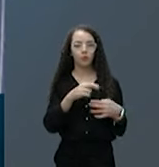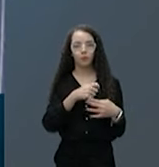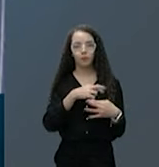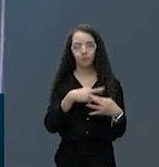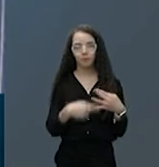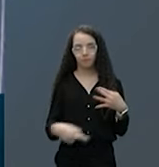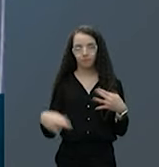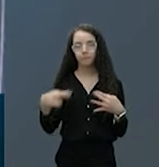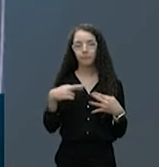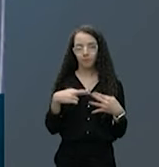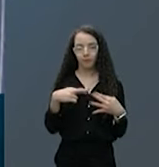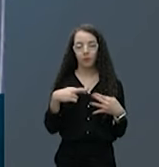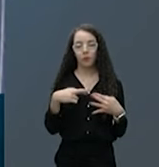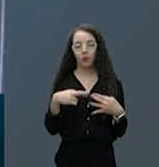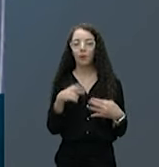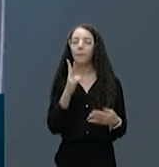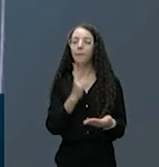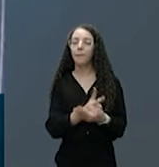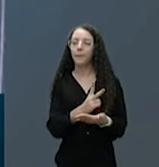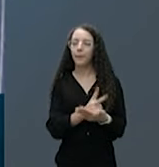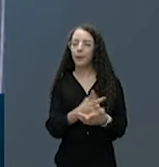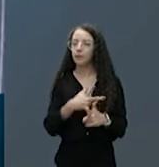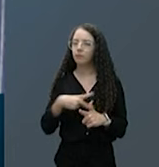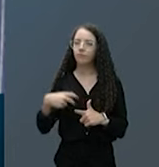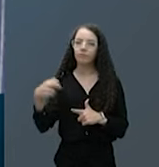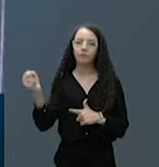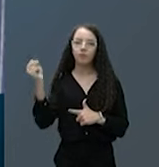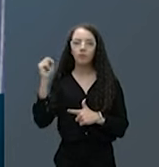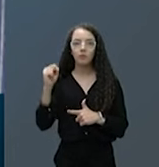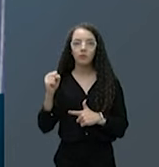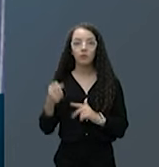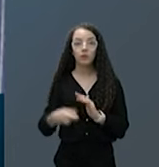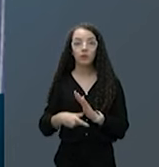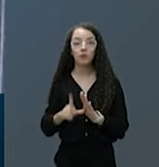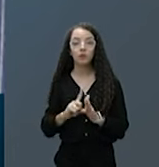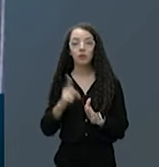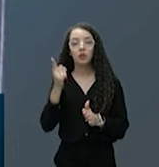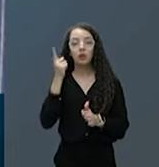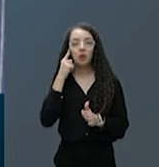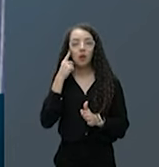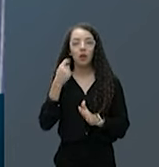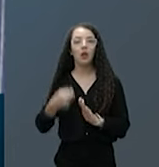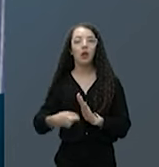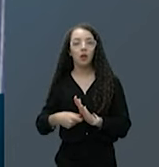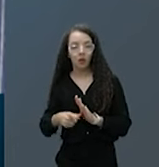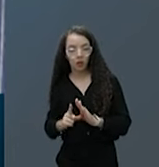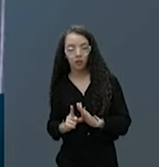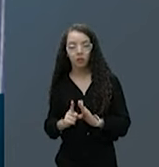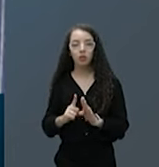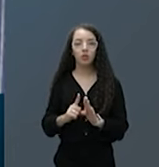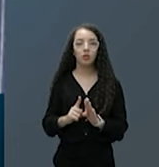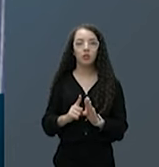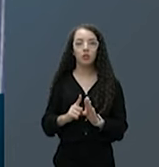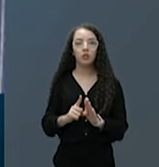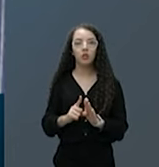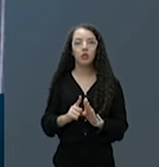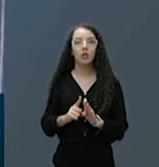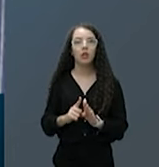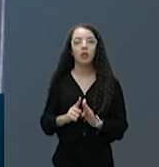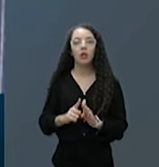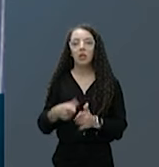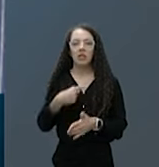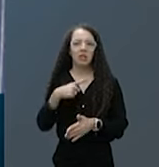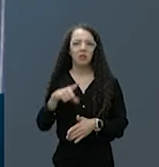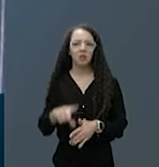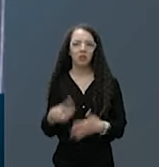Ainda que, porventura, seja superada a preliminar de inadmissibilidade acima suscitada, há